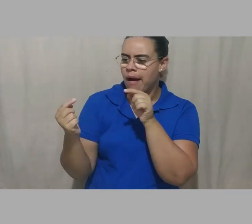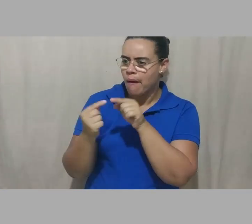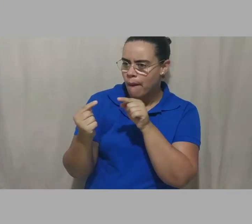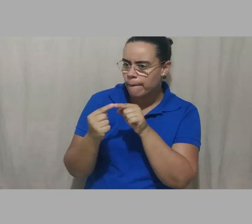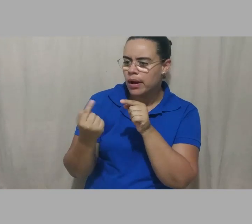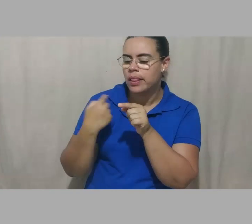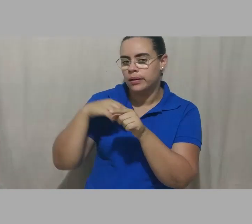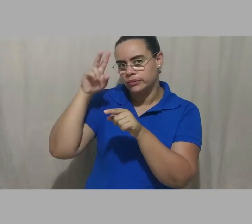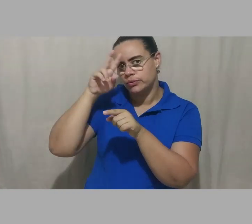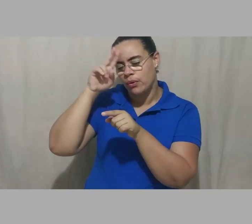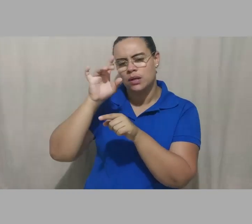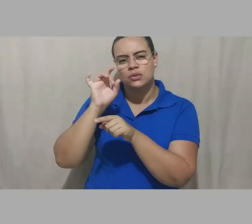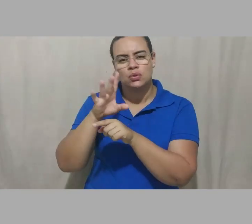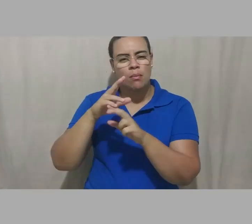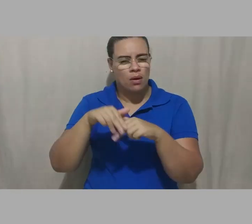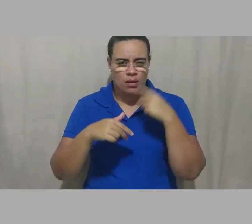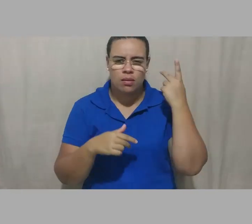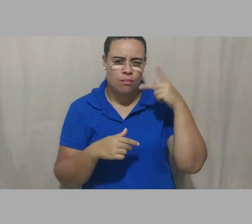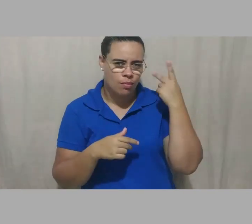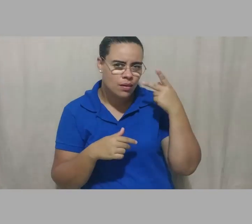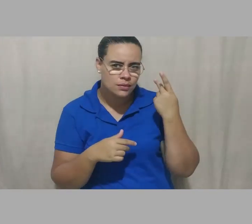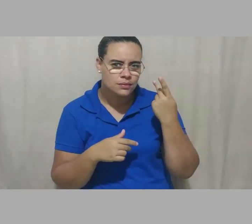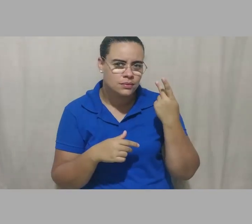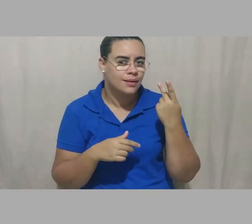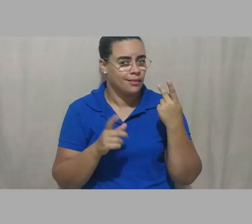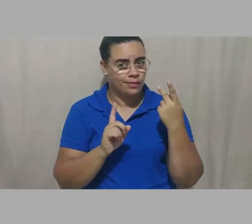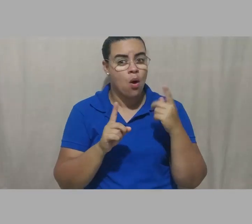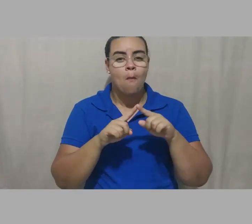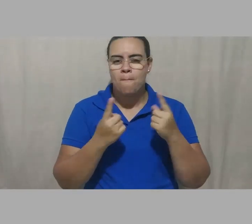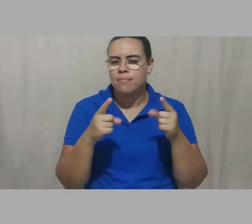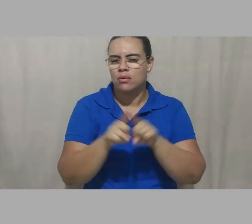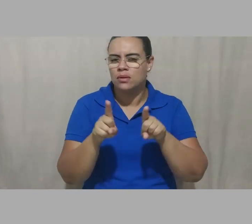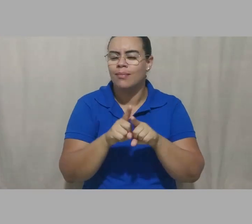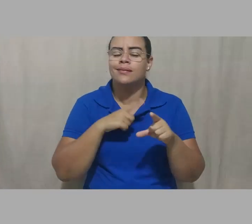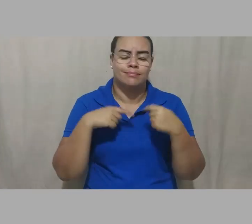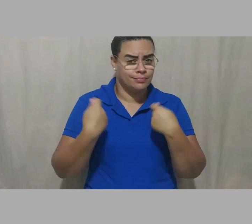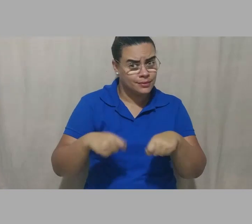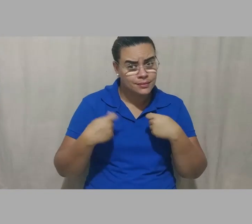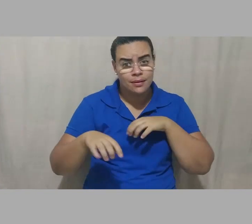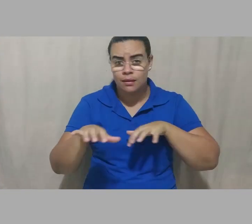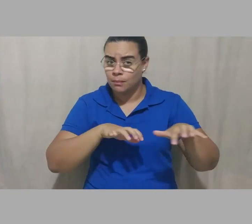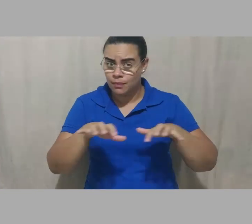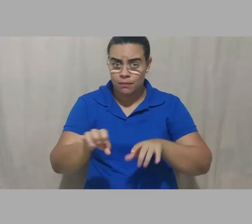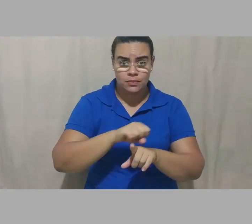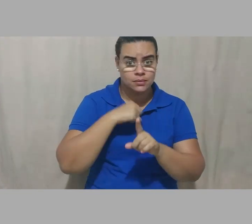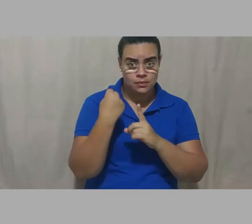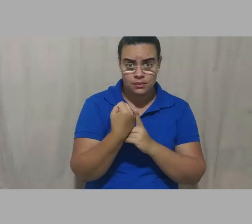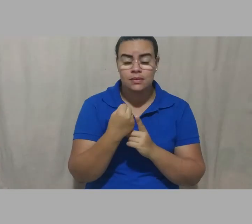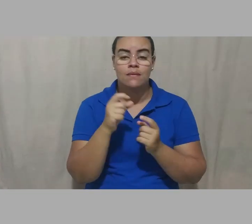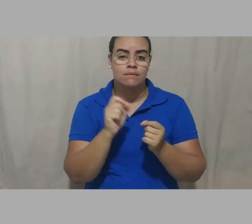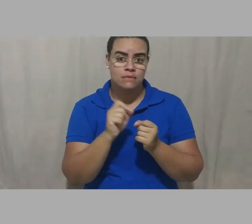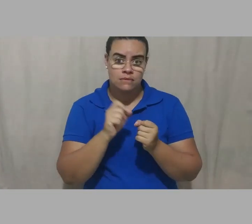pertinentes à história, e isso não só como uma questão política, mas como muitas vezes é necessário que um